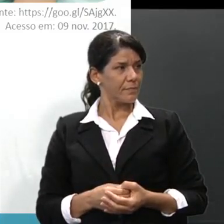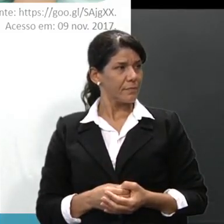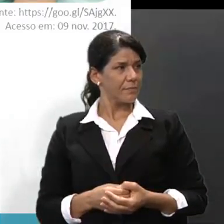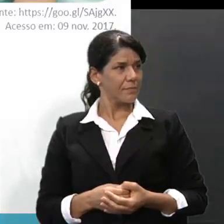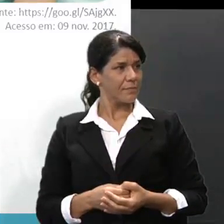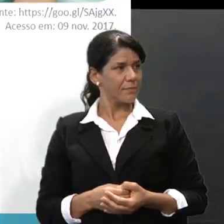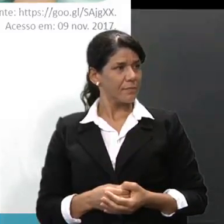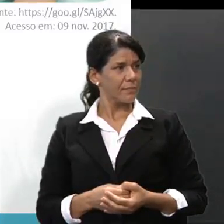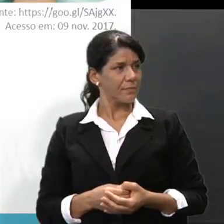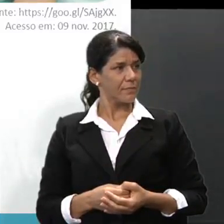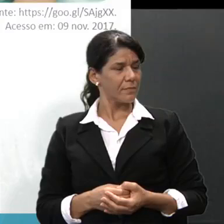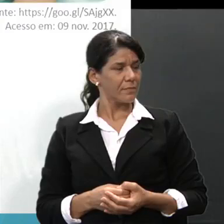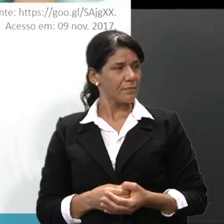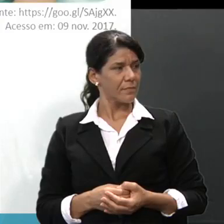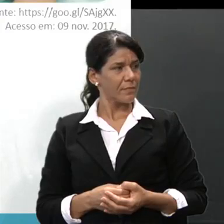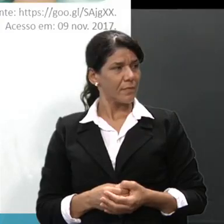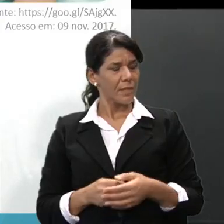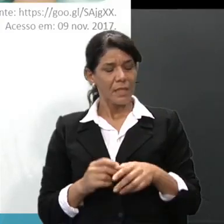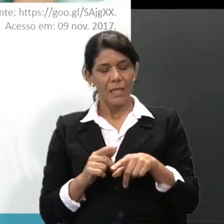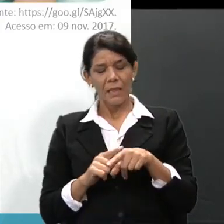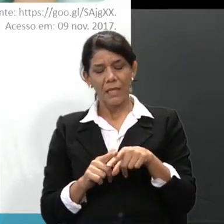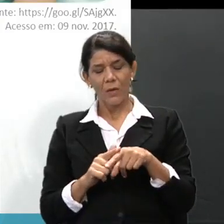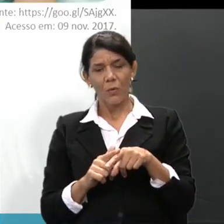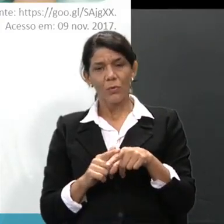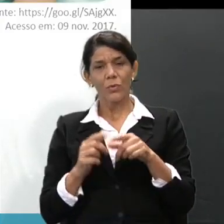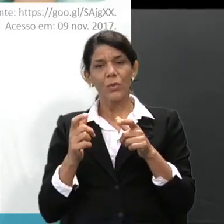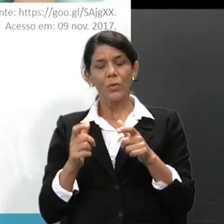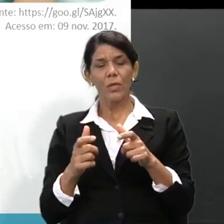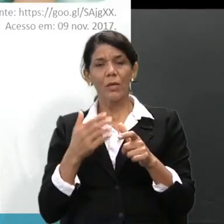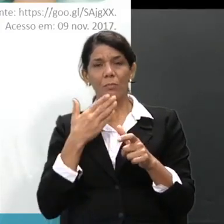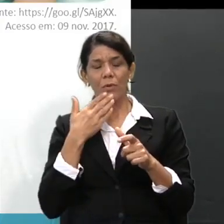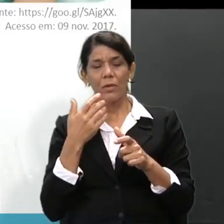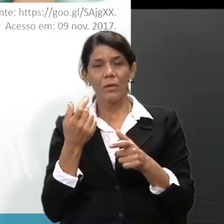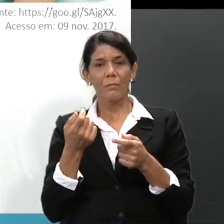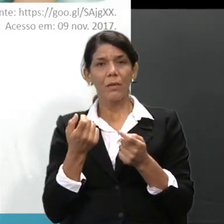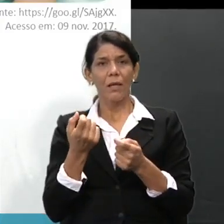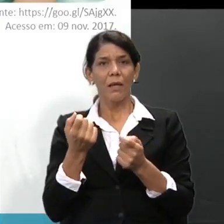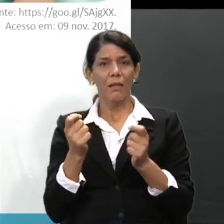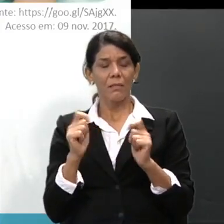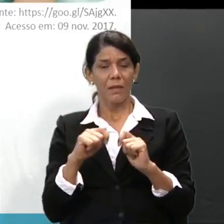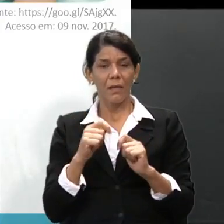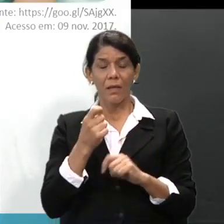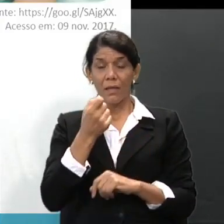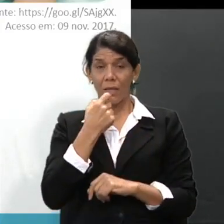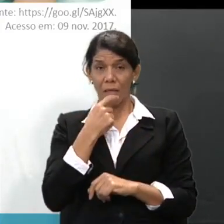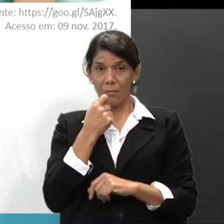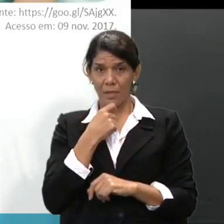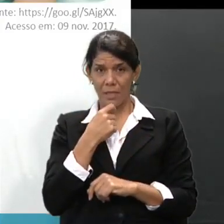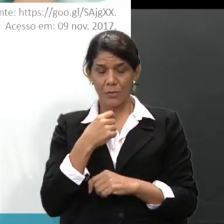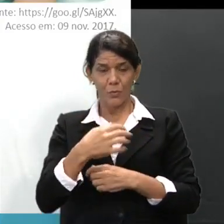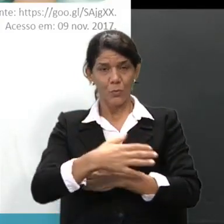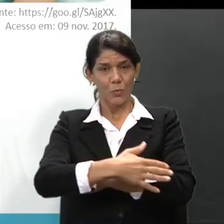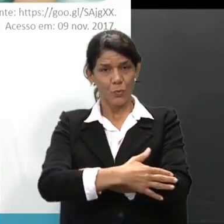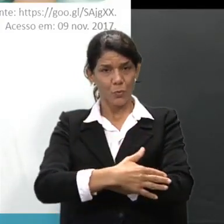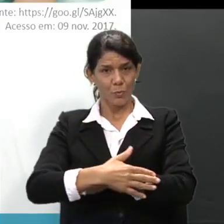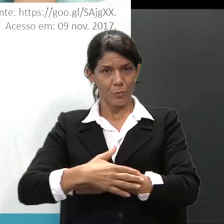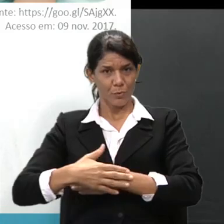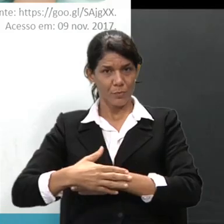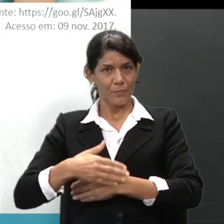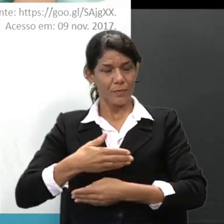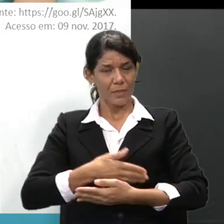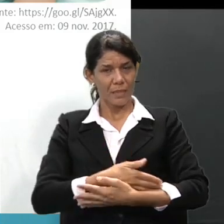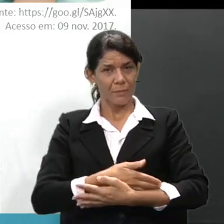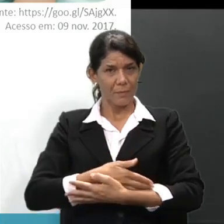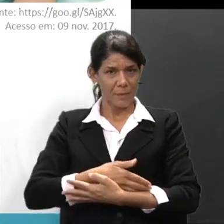região anterolateral da coxa, é o local mais preferido para administrar medicamentos intramuscular em